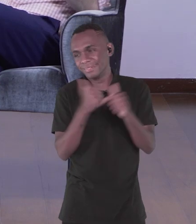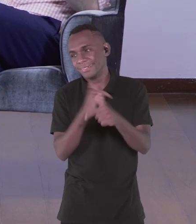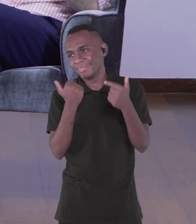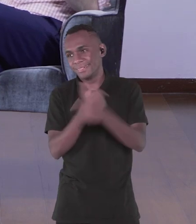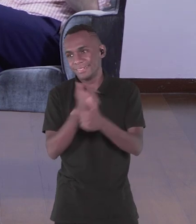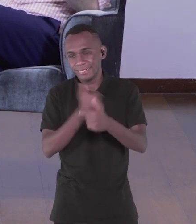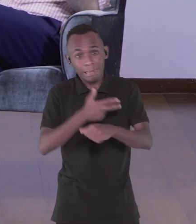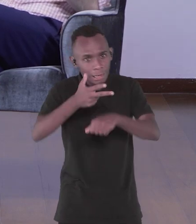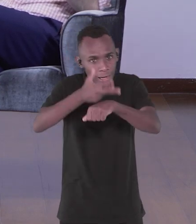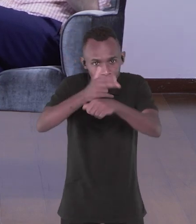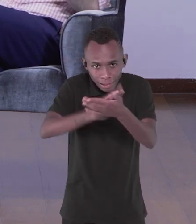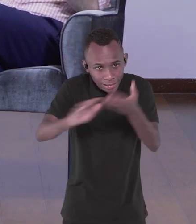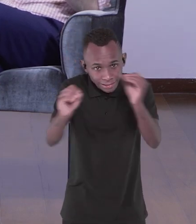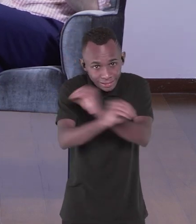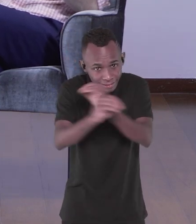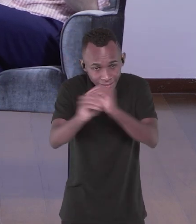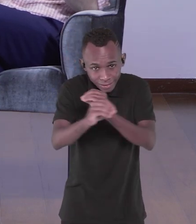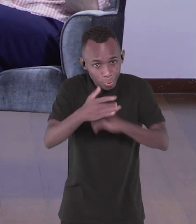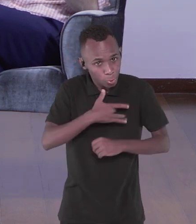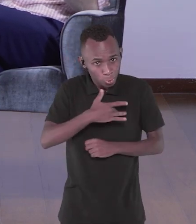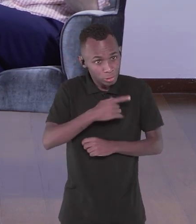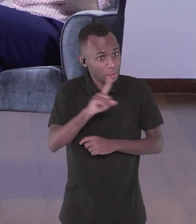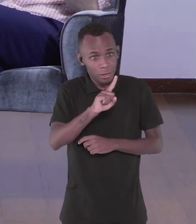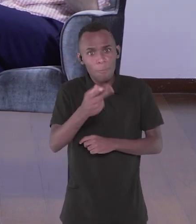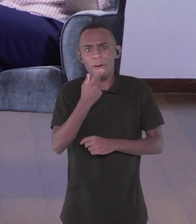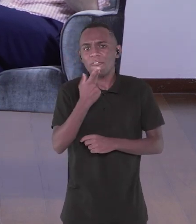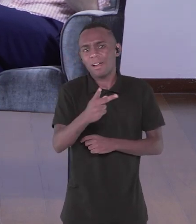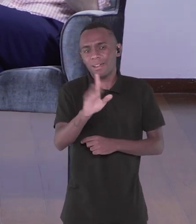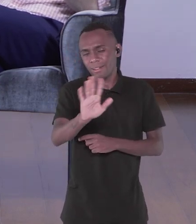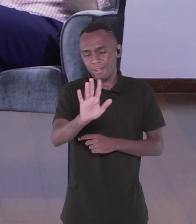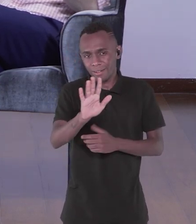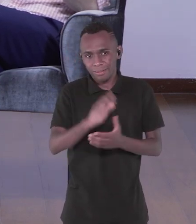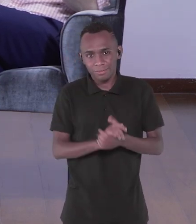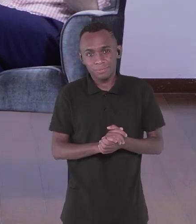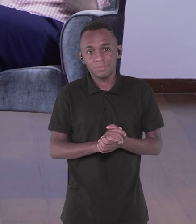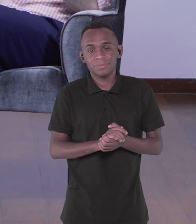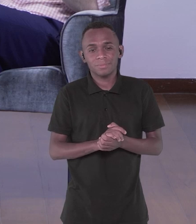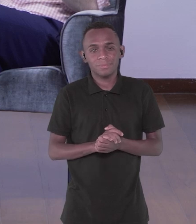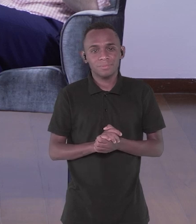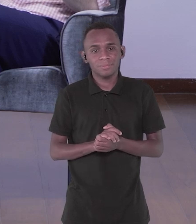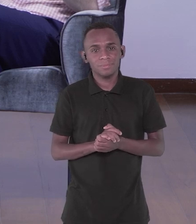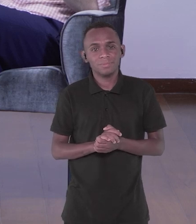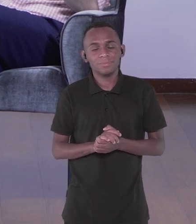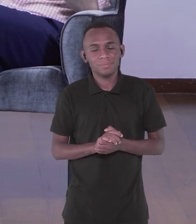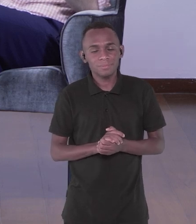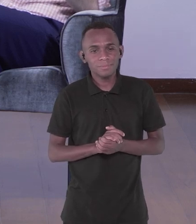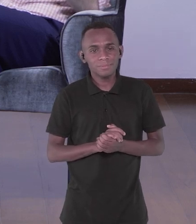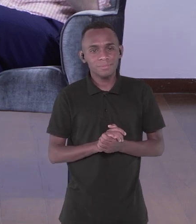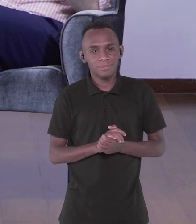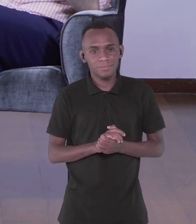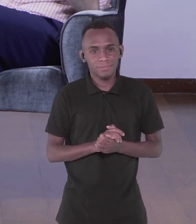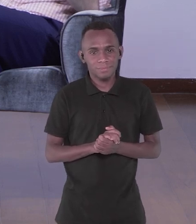Não pode gravar isso, não. Não sou essa palavra. Está gravado. Estou muito cansado de saber o que eu sou. Viu como é verdade?